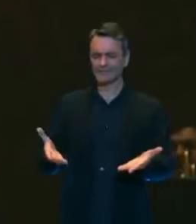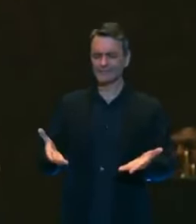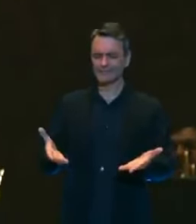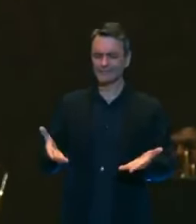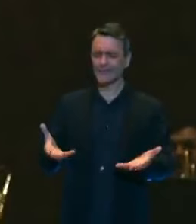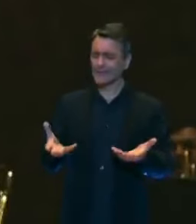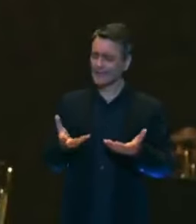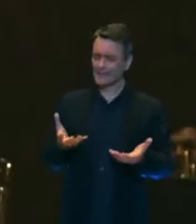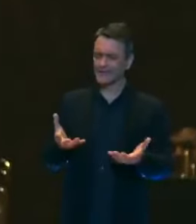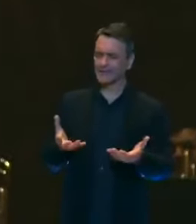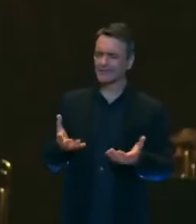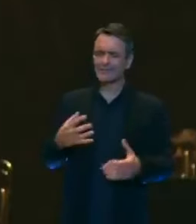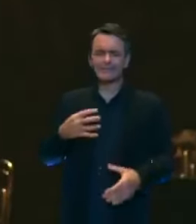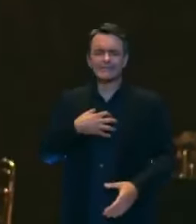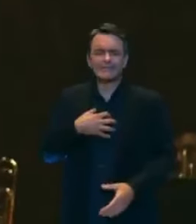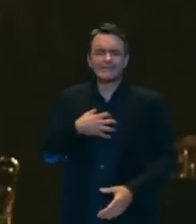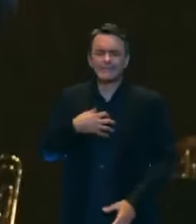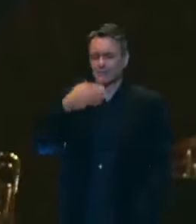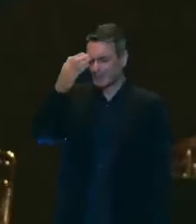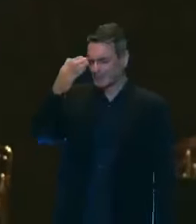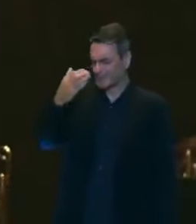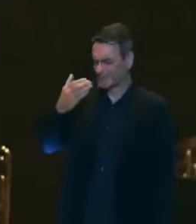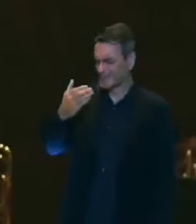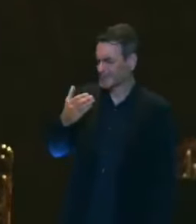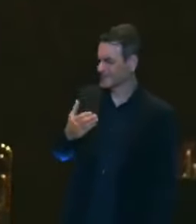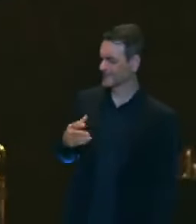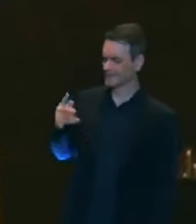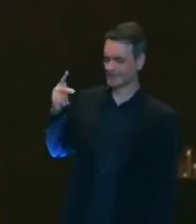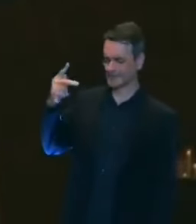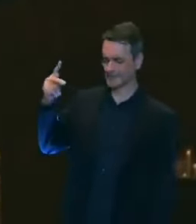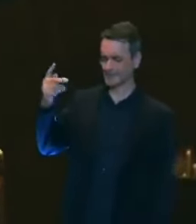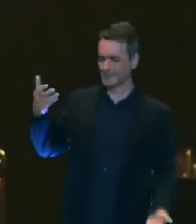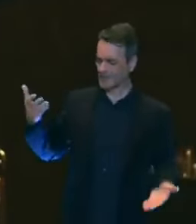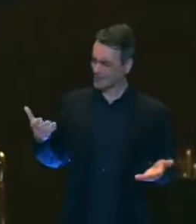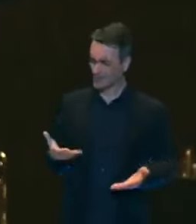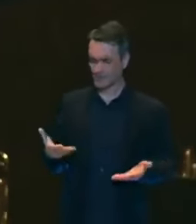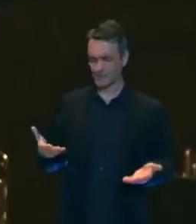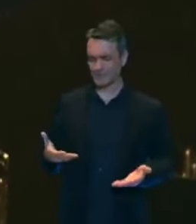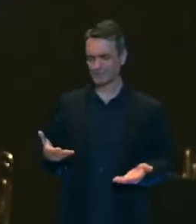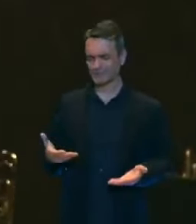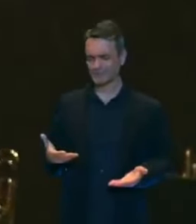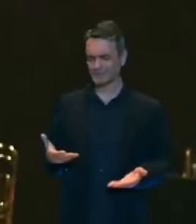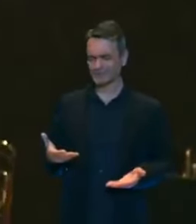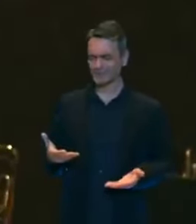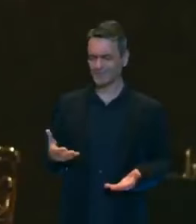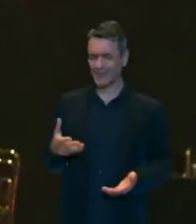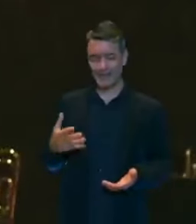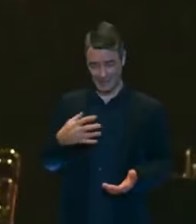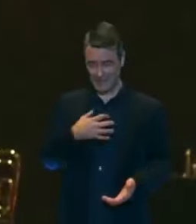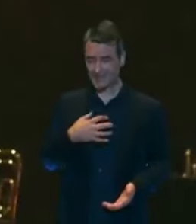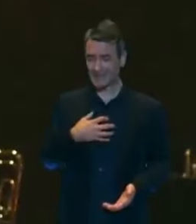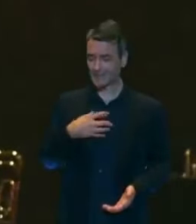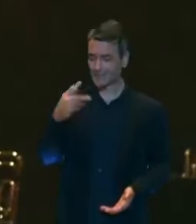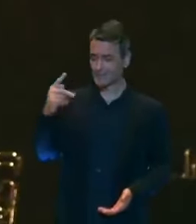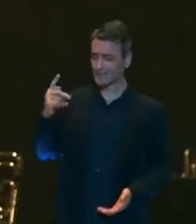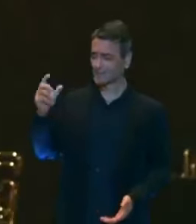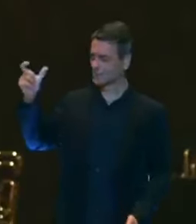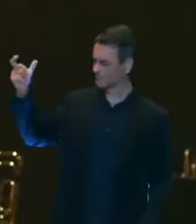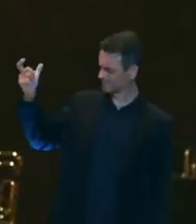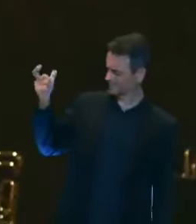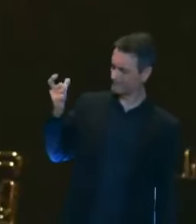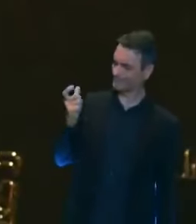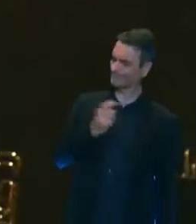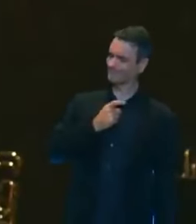os teus passos. Queremos ouvir o Senhor chegar. Queremos ouvir a tua palavra